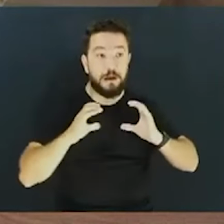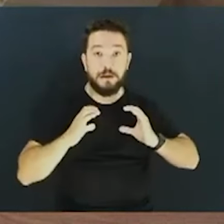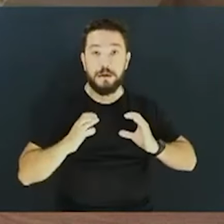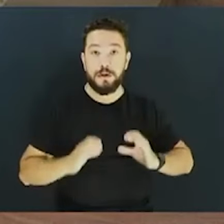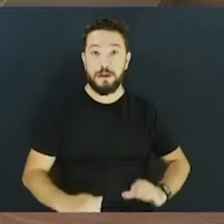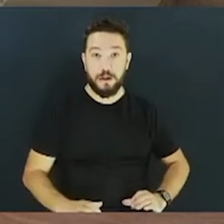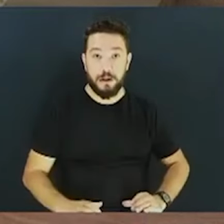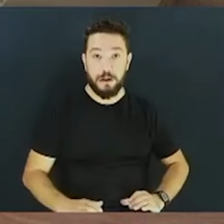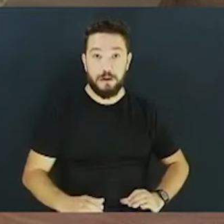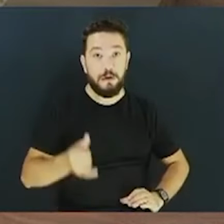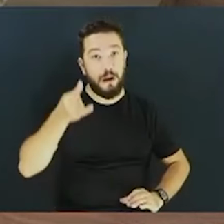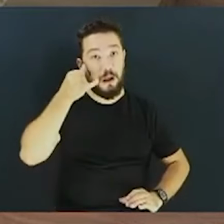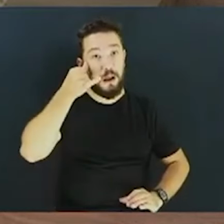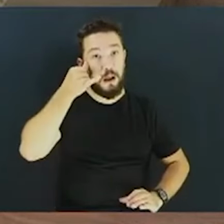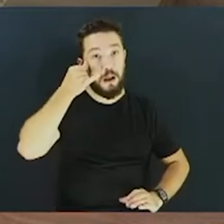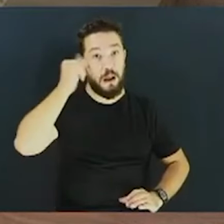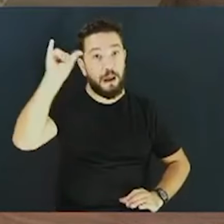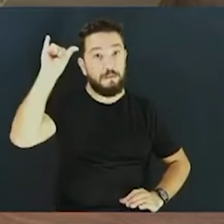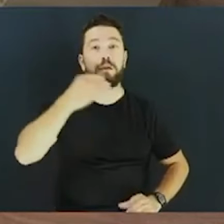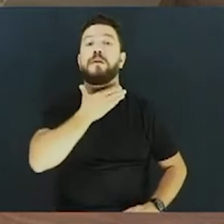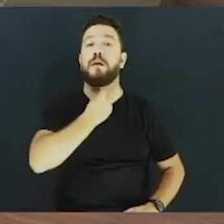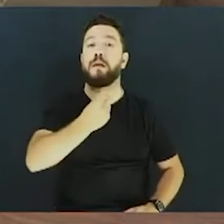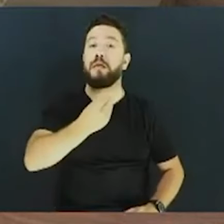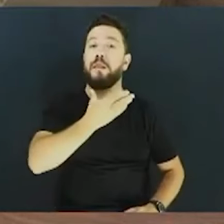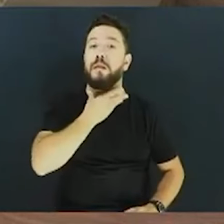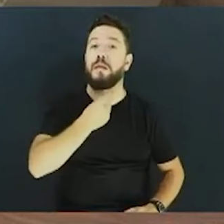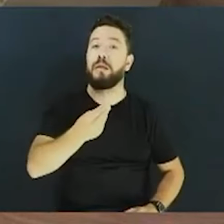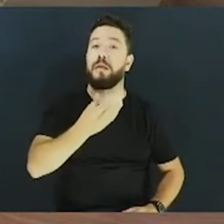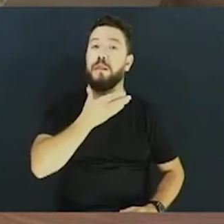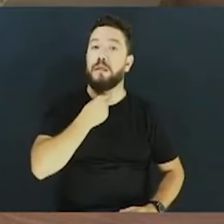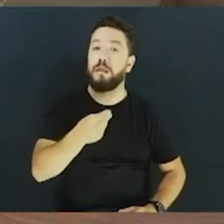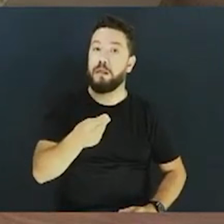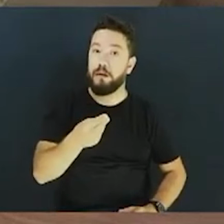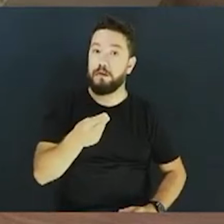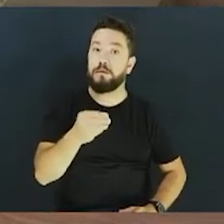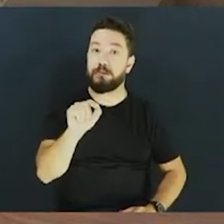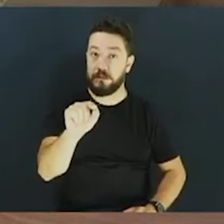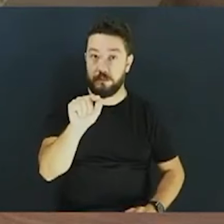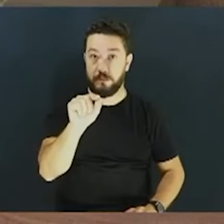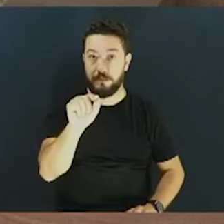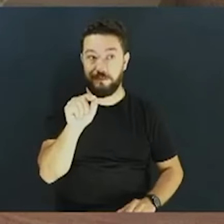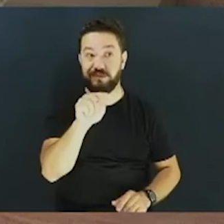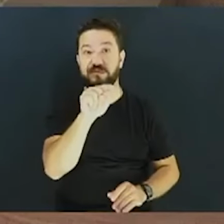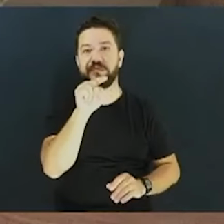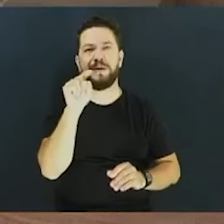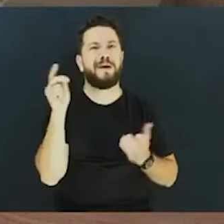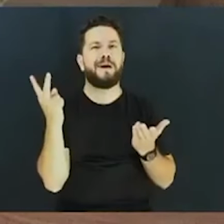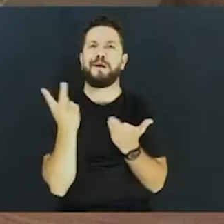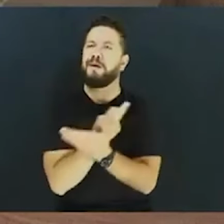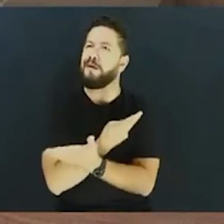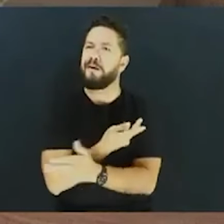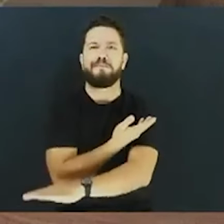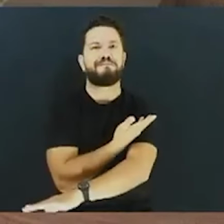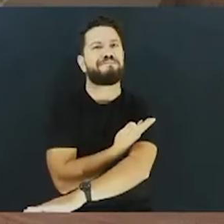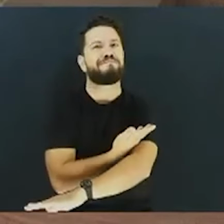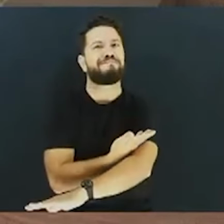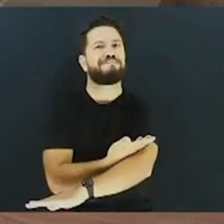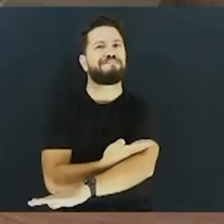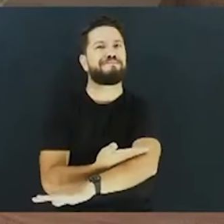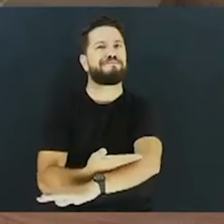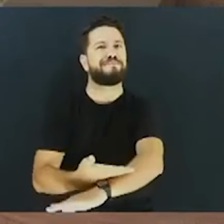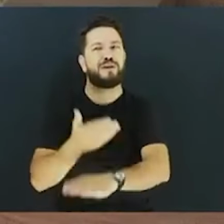de fake news, que, infelizmente, se tornou uma prática cotidiana, diária,